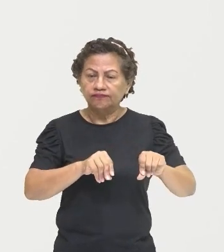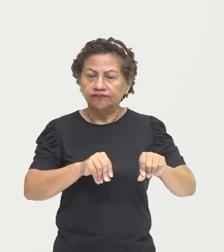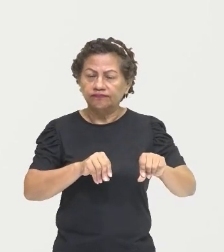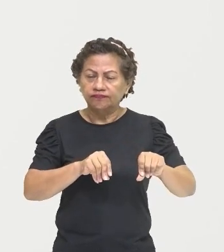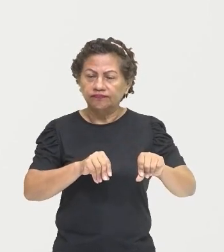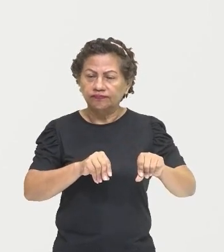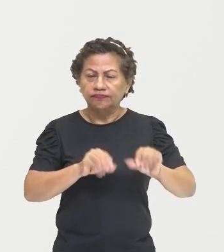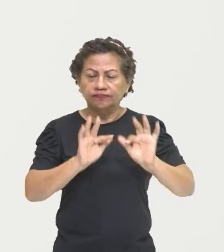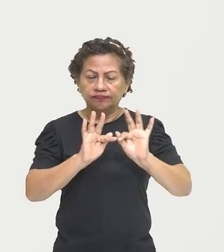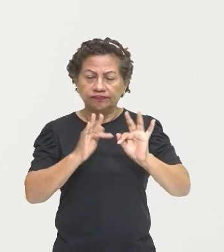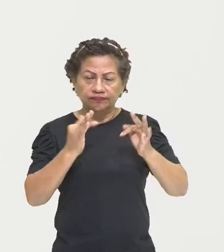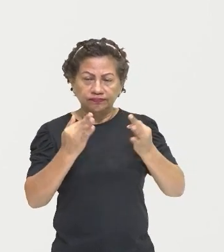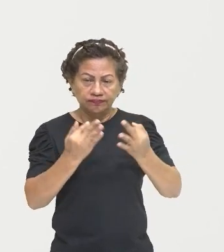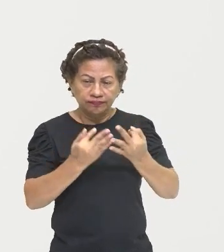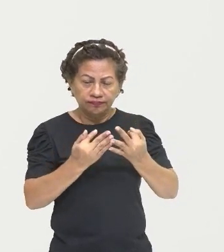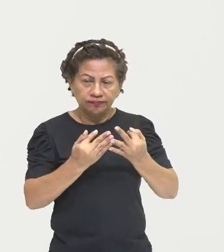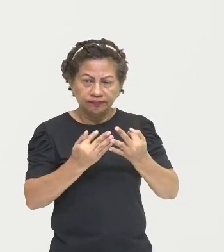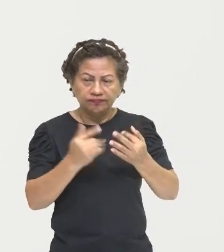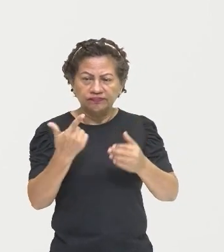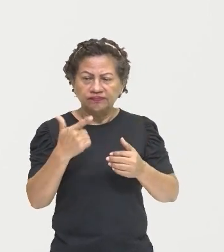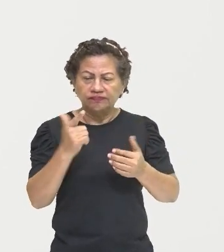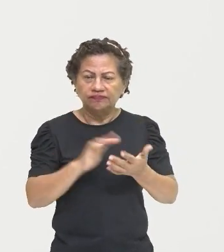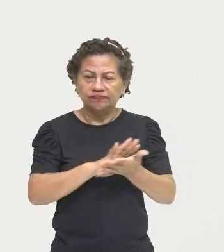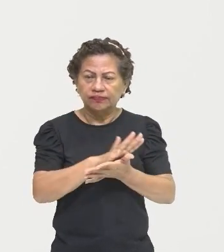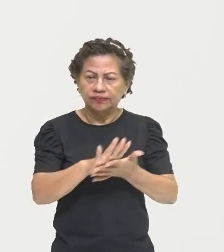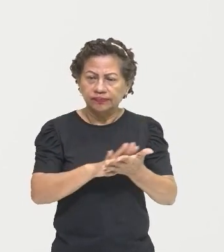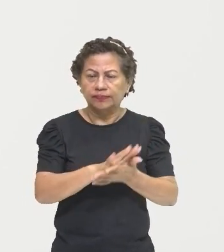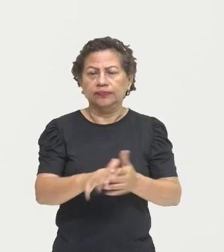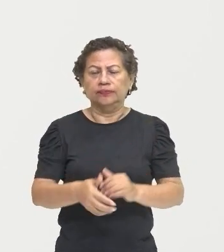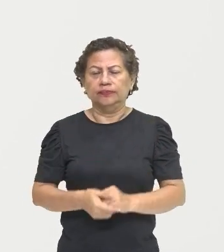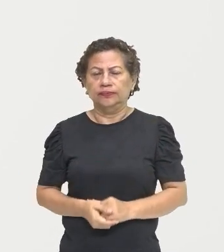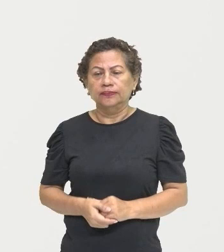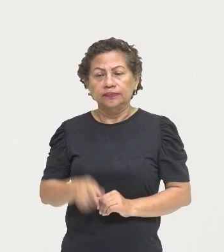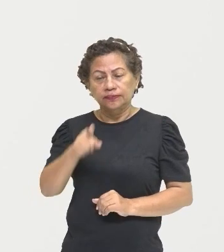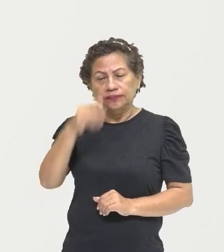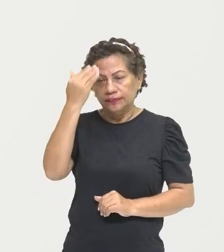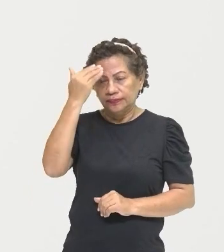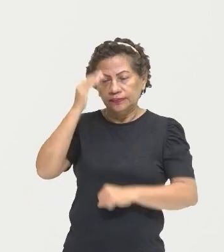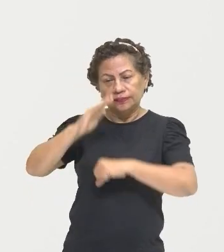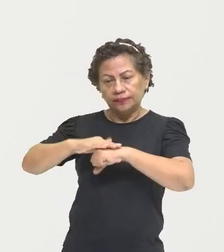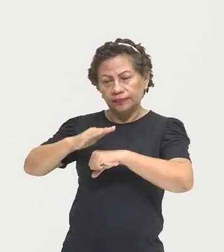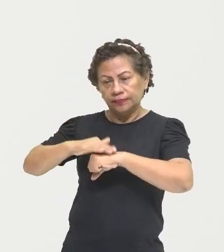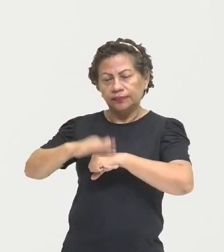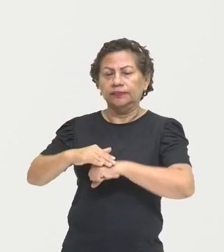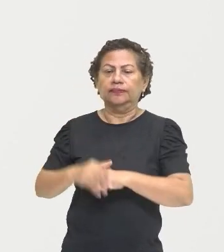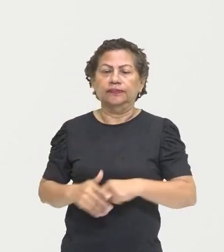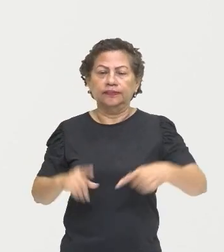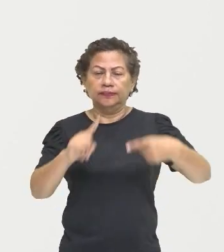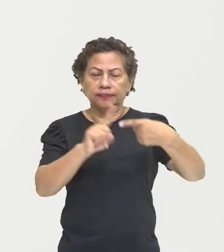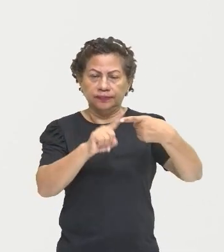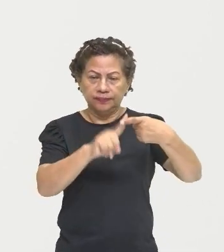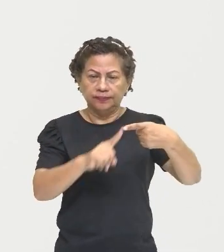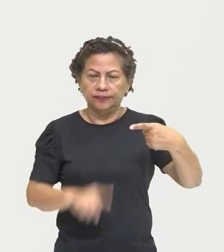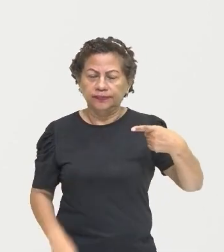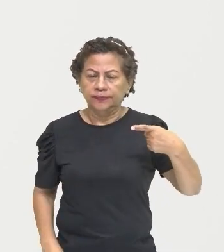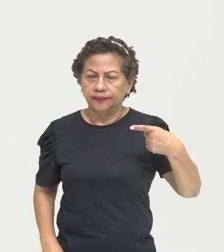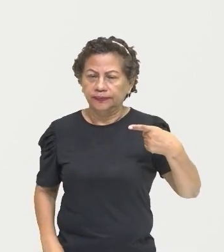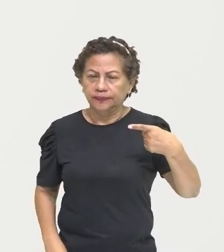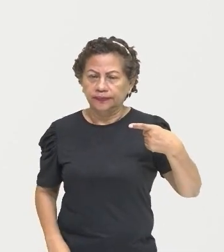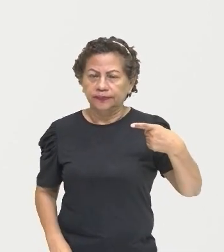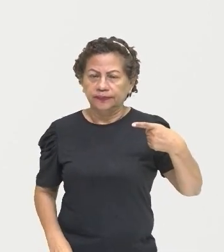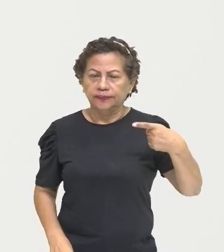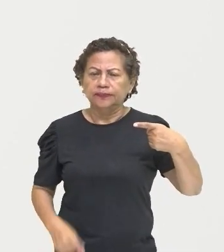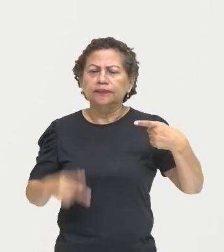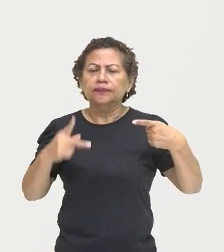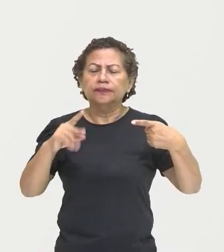mais vulneráveis. E aqui eu quero que vocês entendam dois conceitozinhos, que é o conceito de